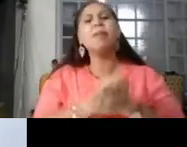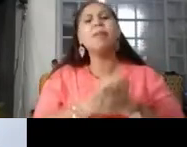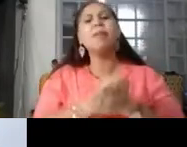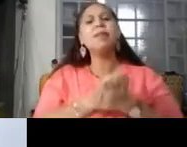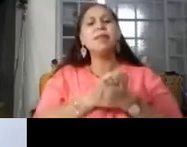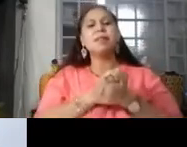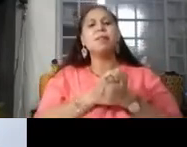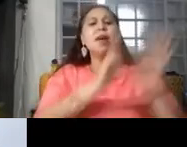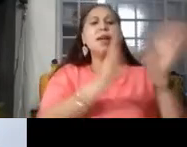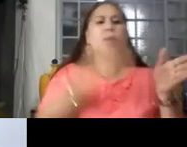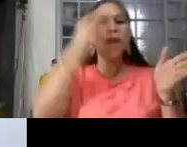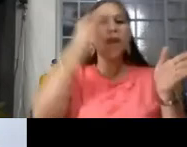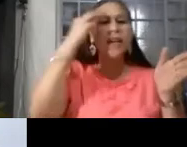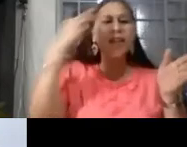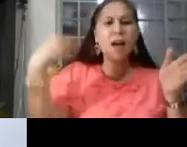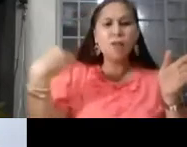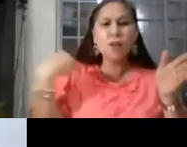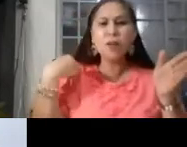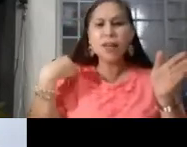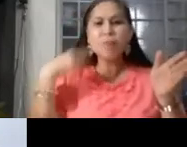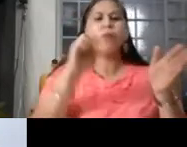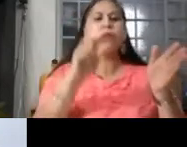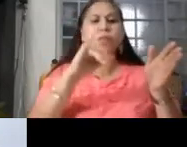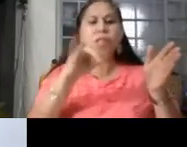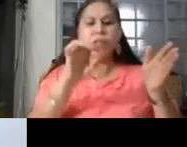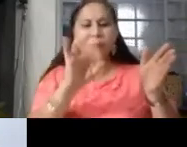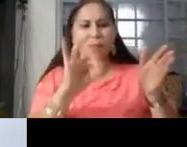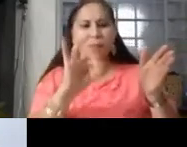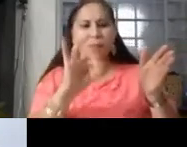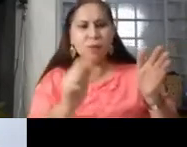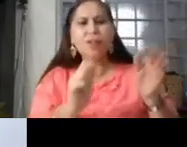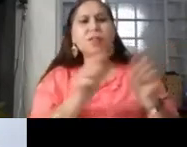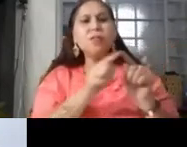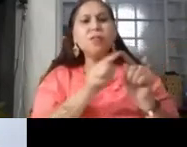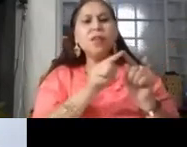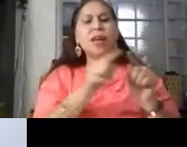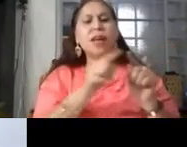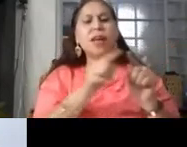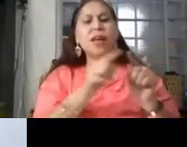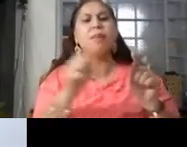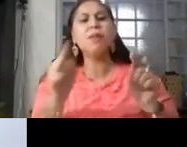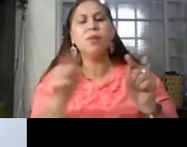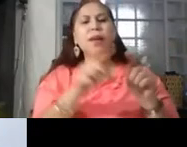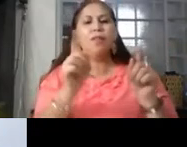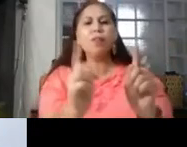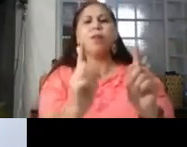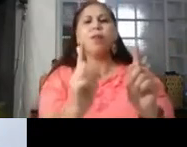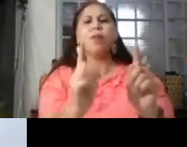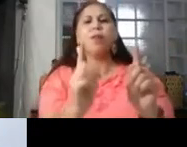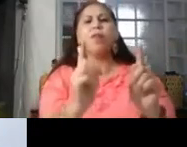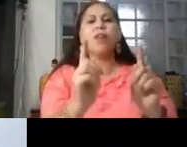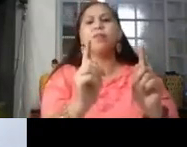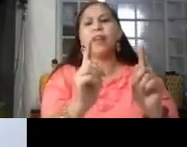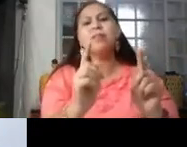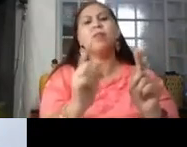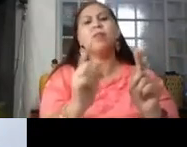da presença. Então, Marinalva é o quê? O sujeito, a pessoa. Fez o que? Ela mandou, enviou, é o verbo, foi